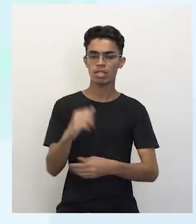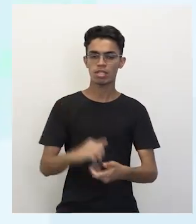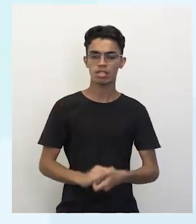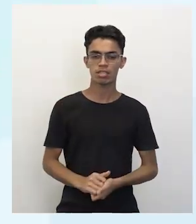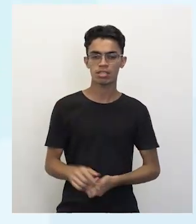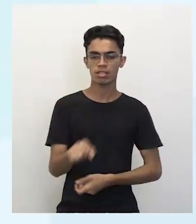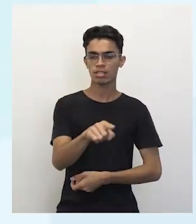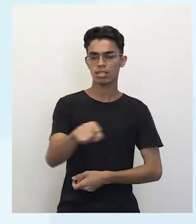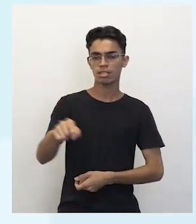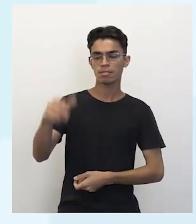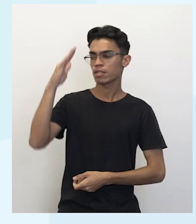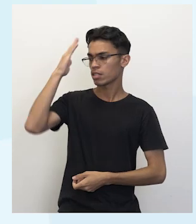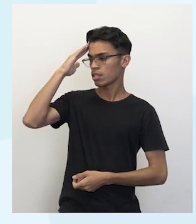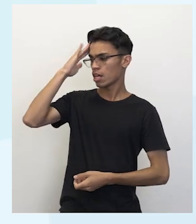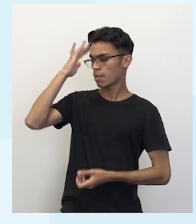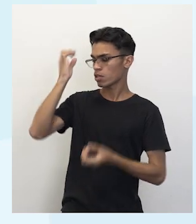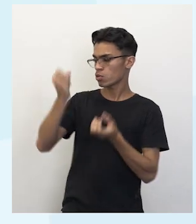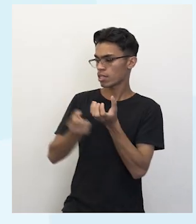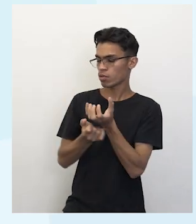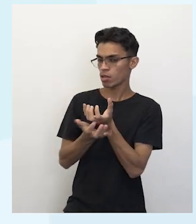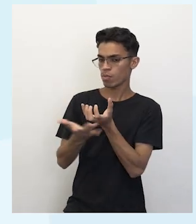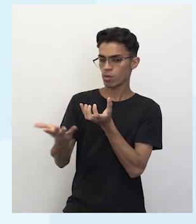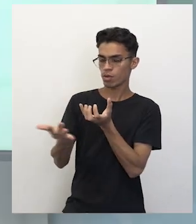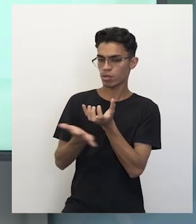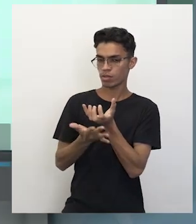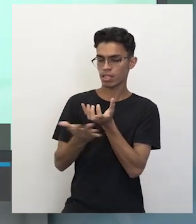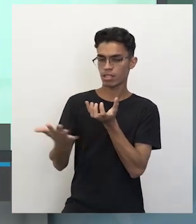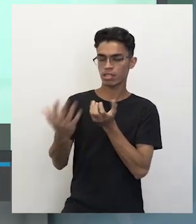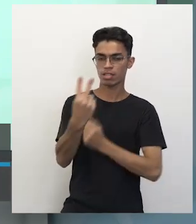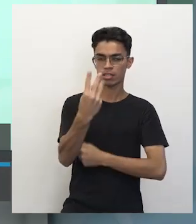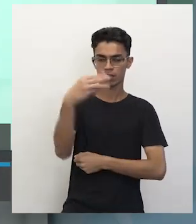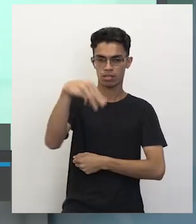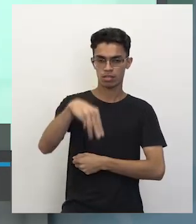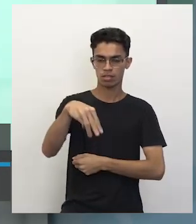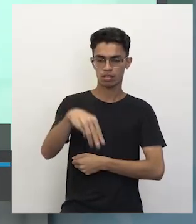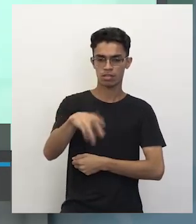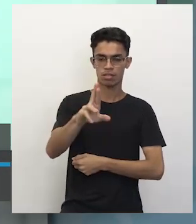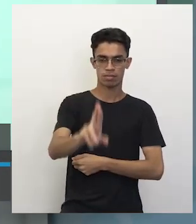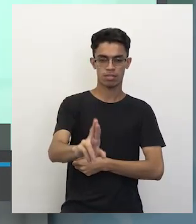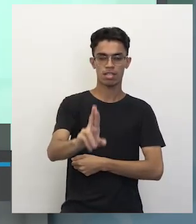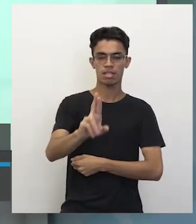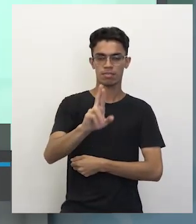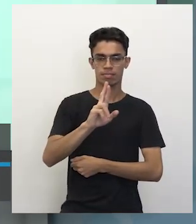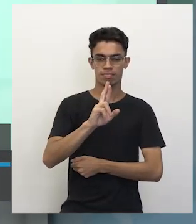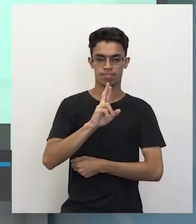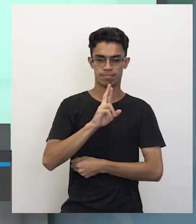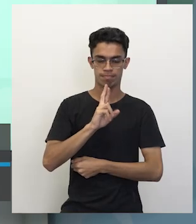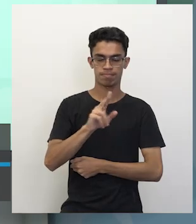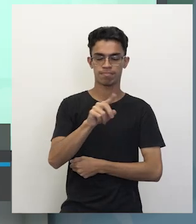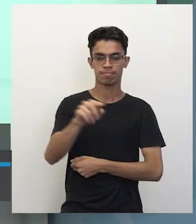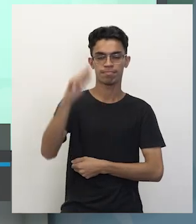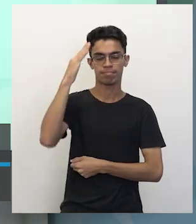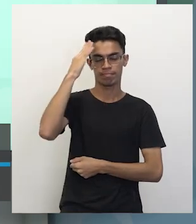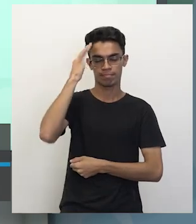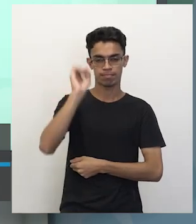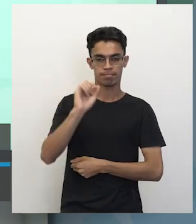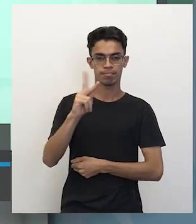Pantanal? Vou dar 2 minutinhos aí para você colocar o que você acha que é esse Pantanal aí, ou o que você já sabe, tá bom?